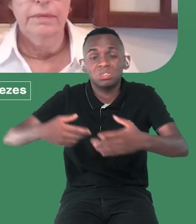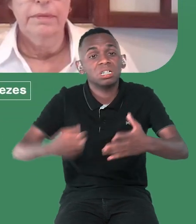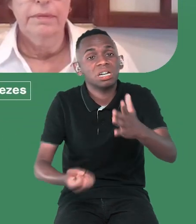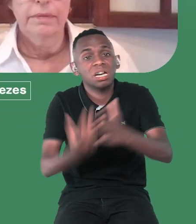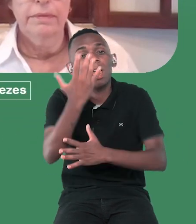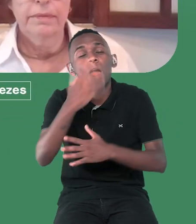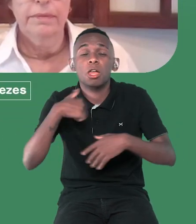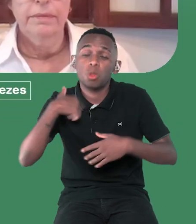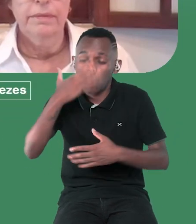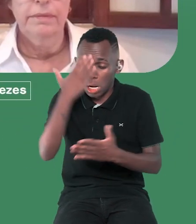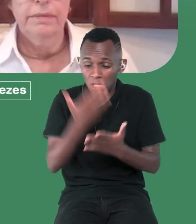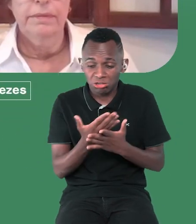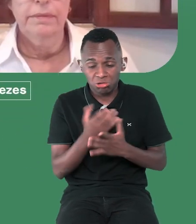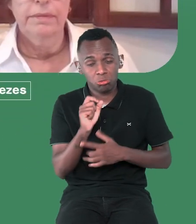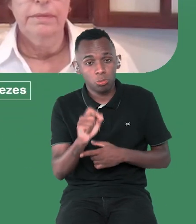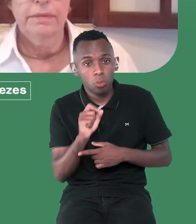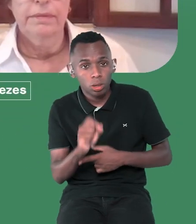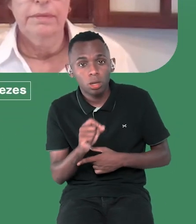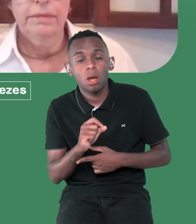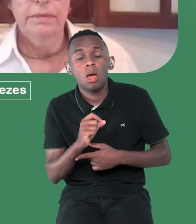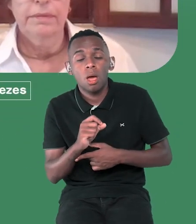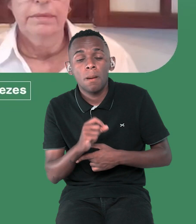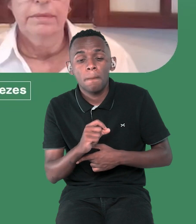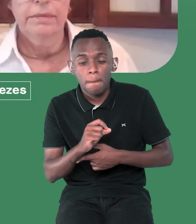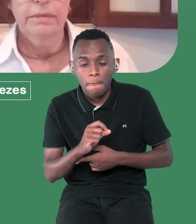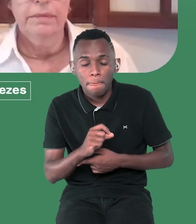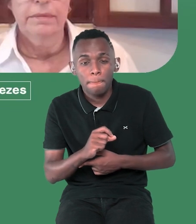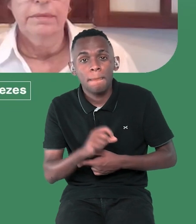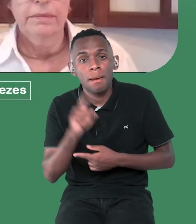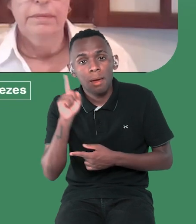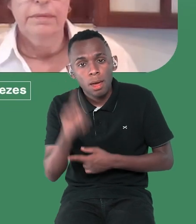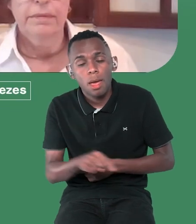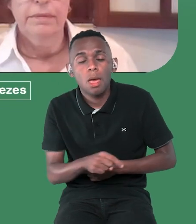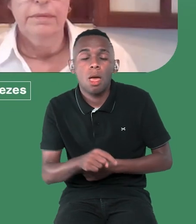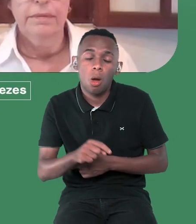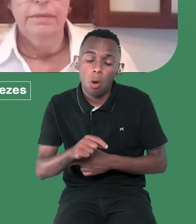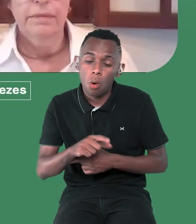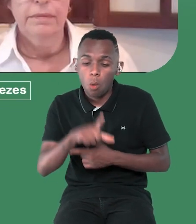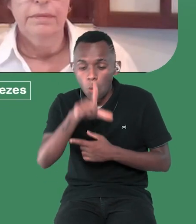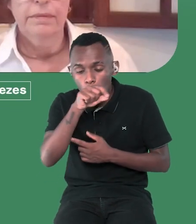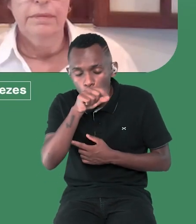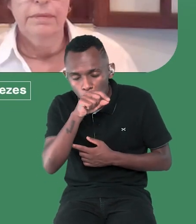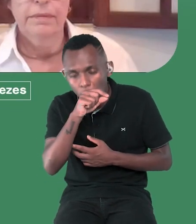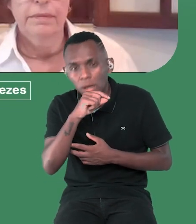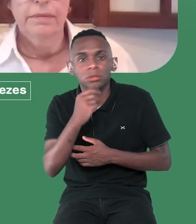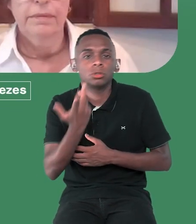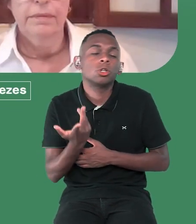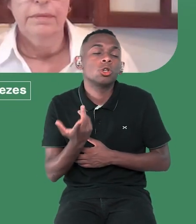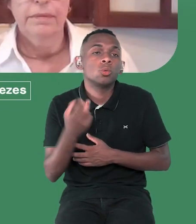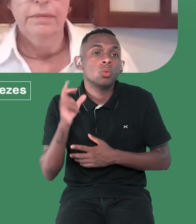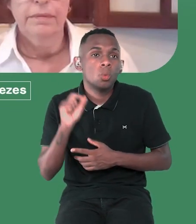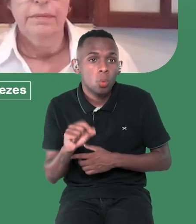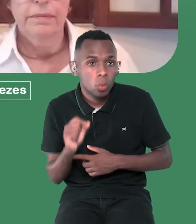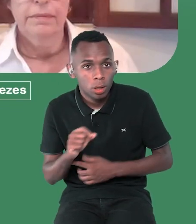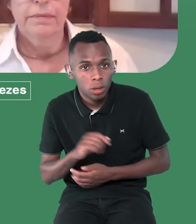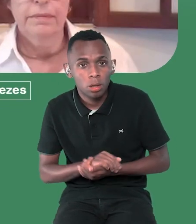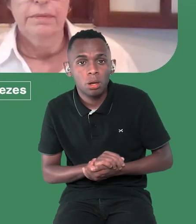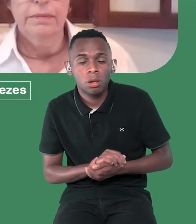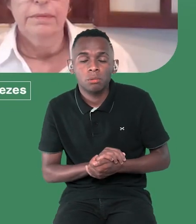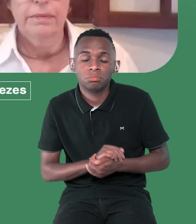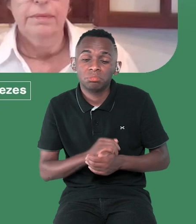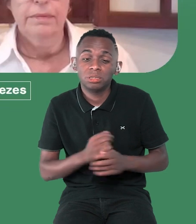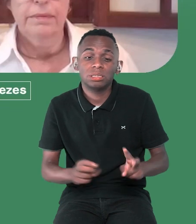nós somos nossas extensões, né? Mas nós não somos nós, assim, no sentido de que tanto na